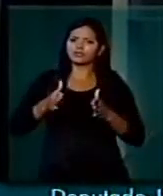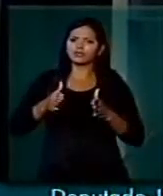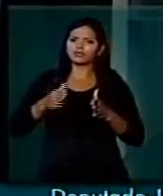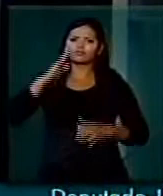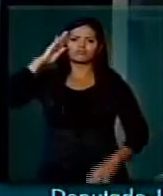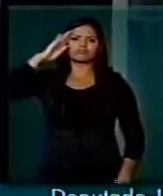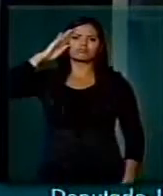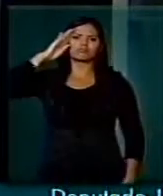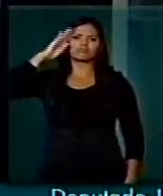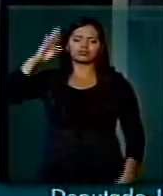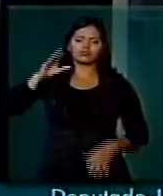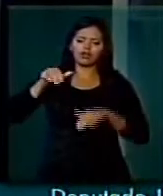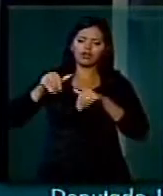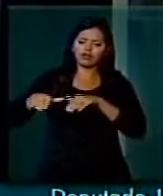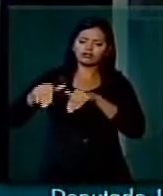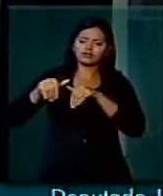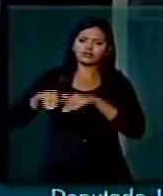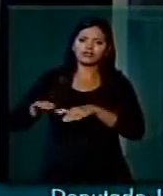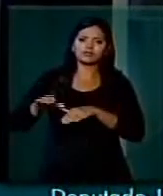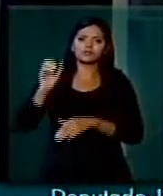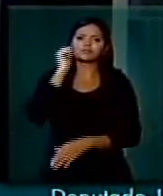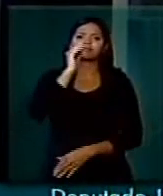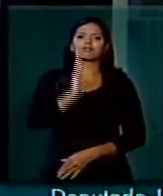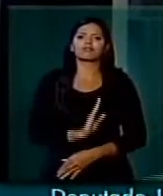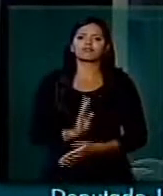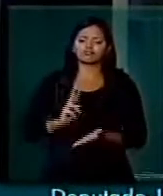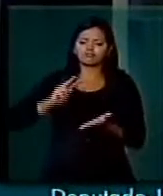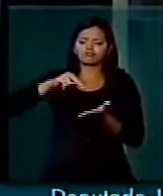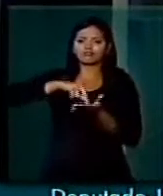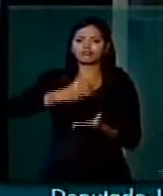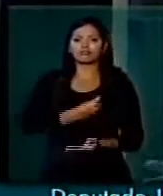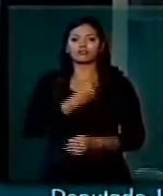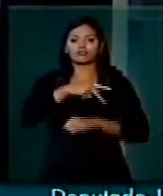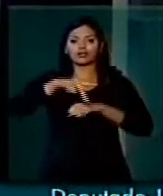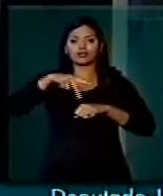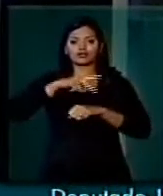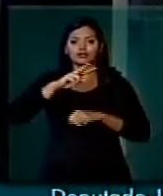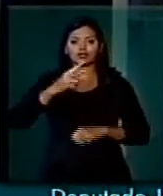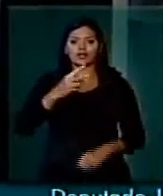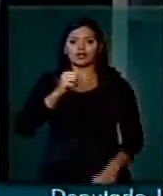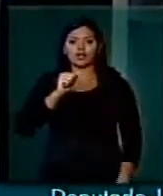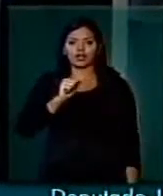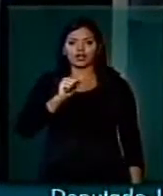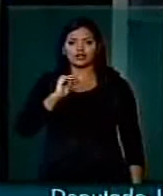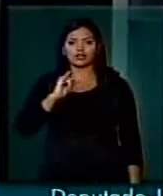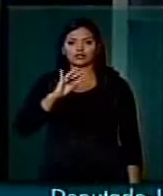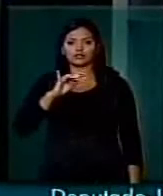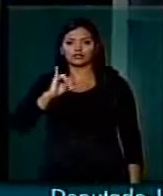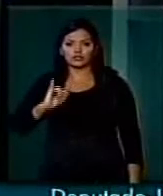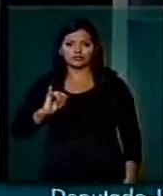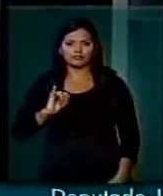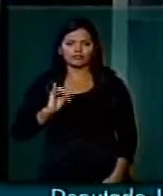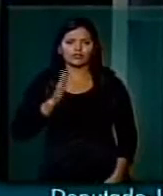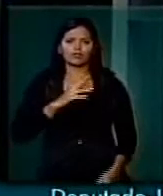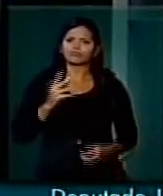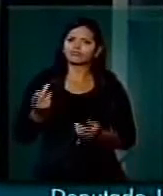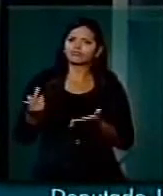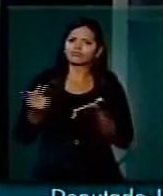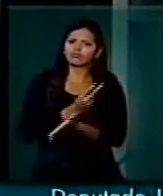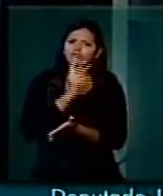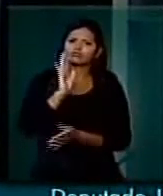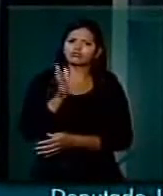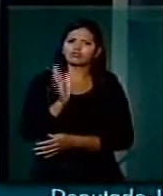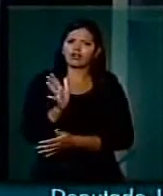Brasileiro presente no Haiti, em função de toda essa realidade lá já existente, eu tinha